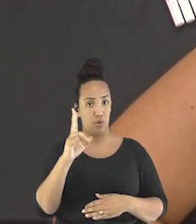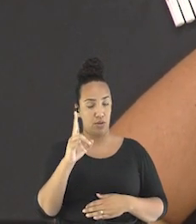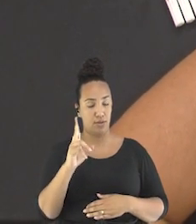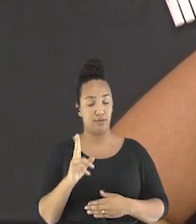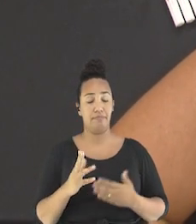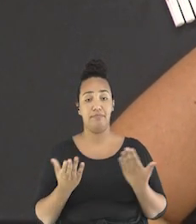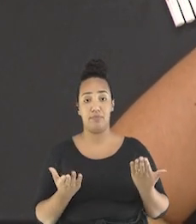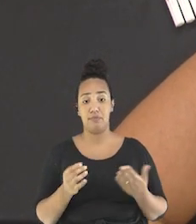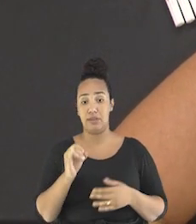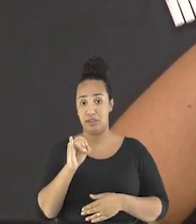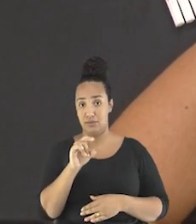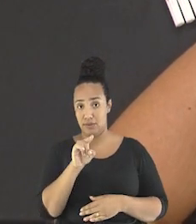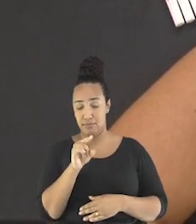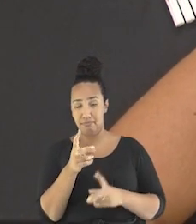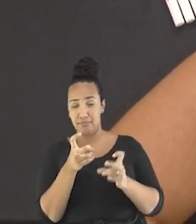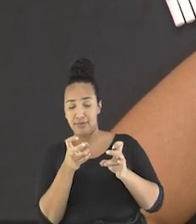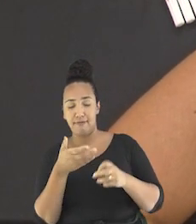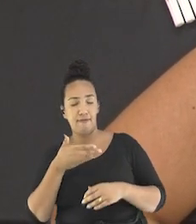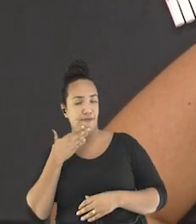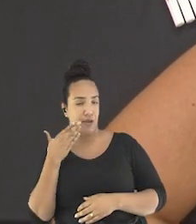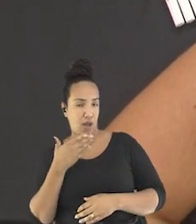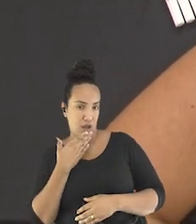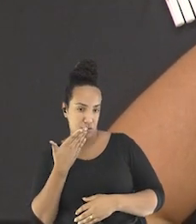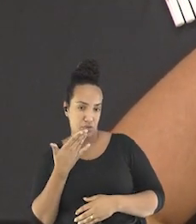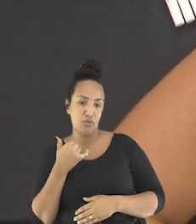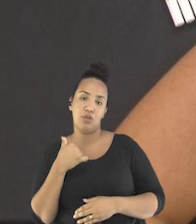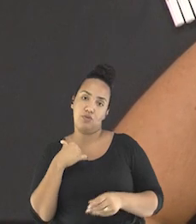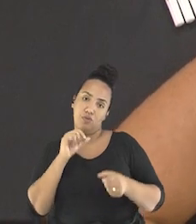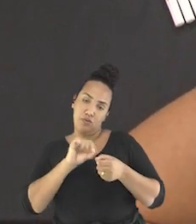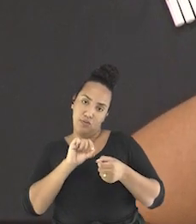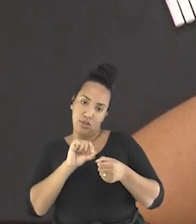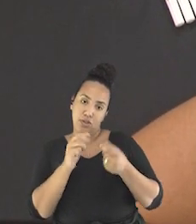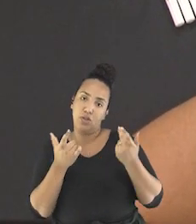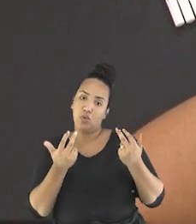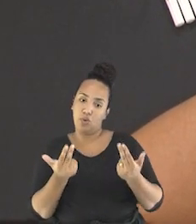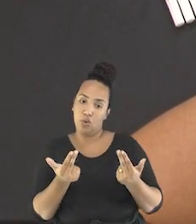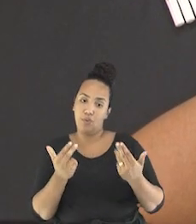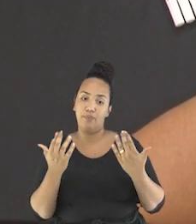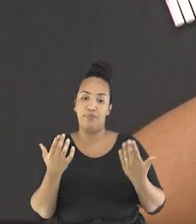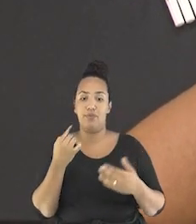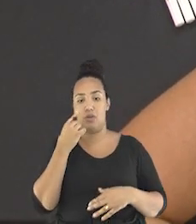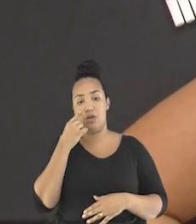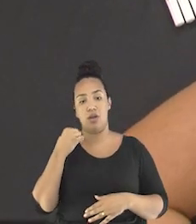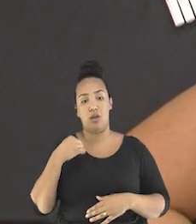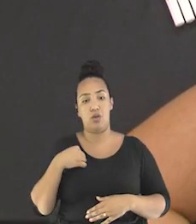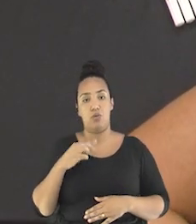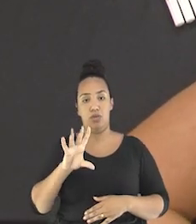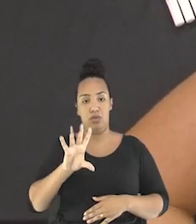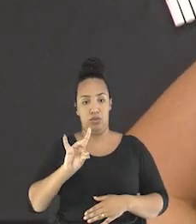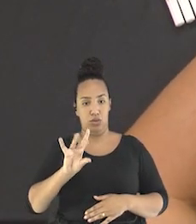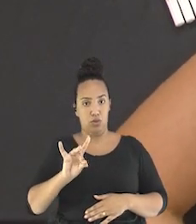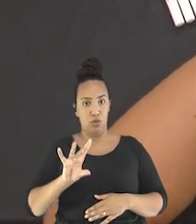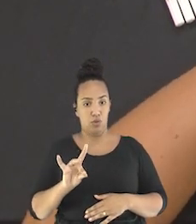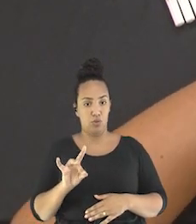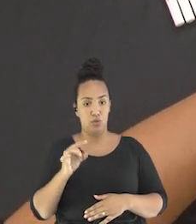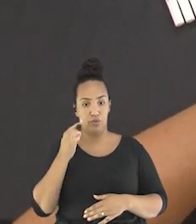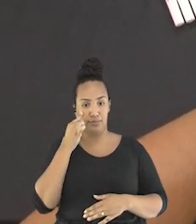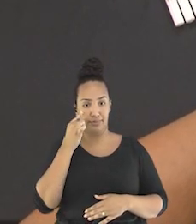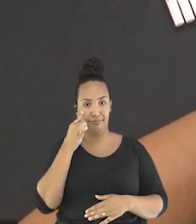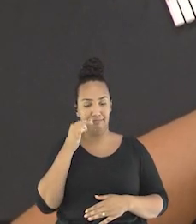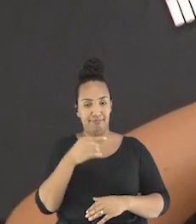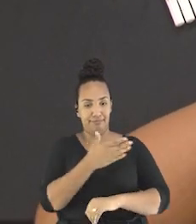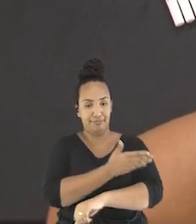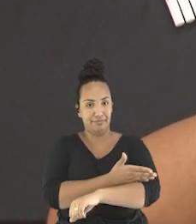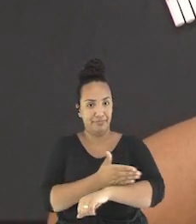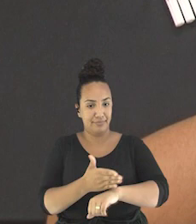você achar mais fácil, que eu vou fazer isso, né, pra ficar melhor de cortar, eu vou passar uma cola aqui, nessa